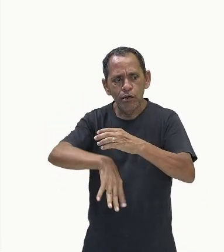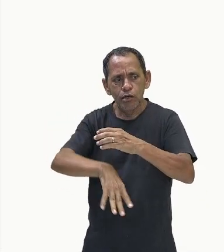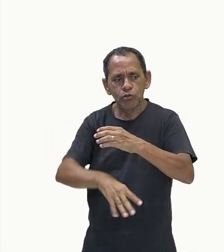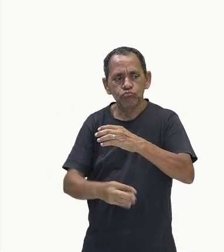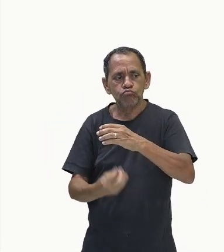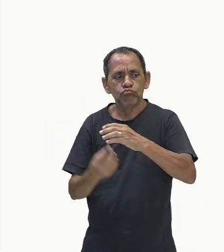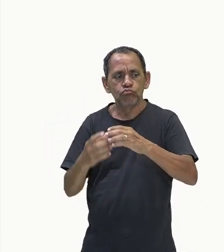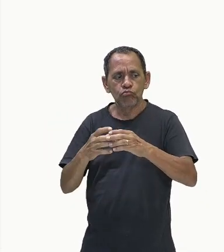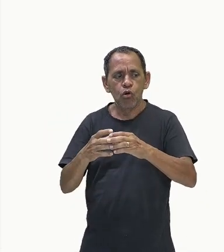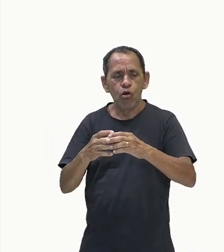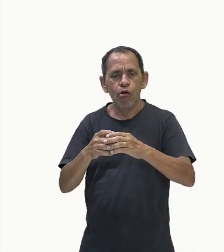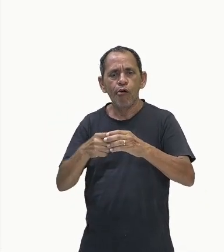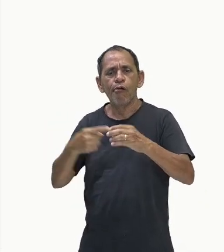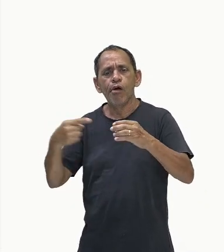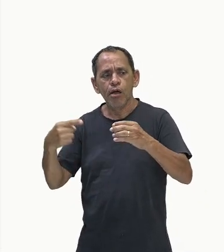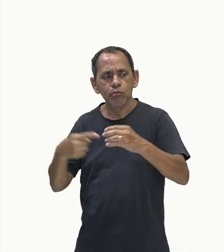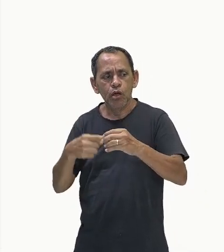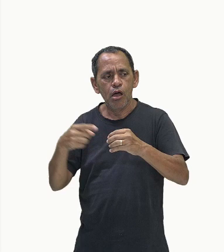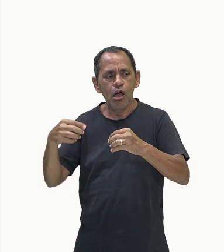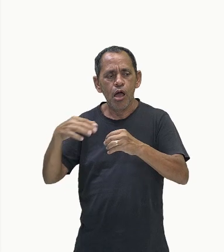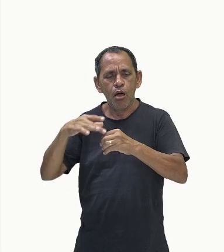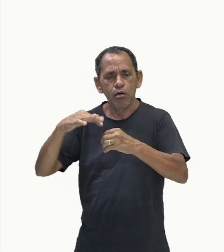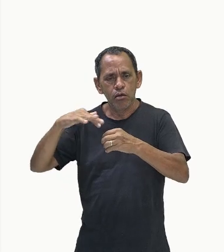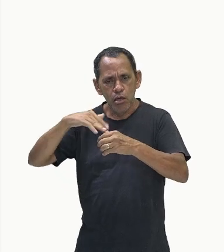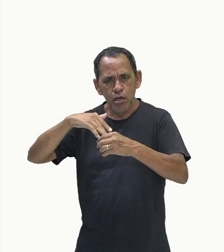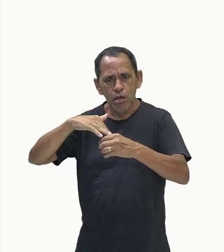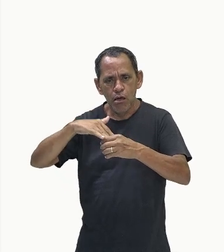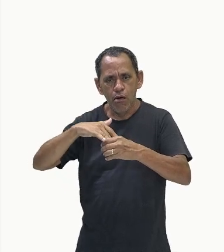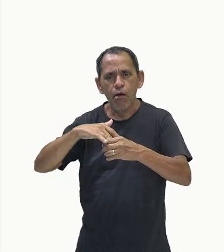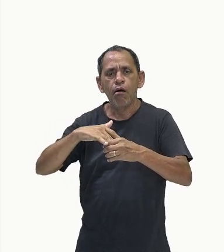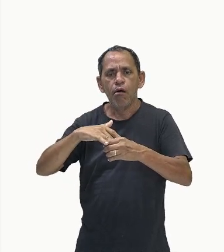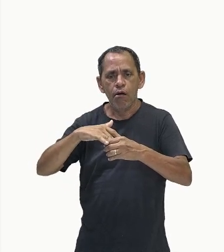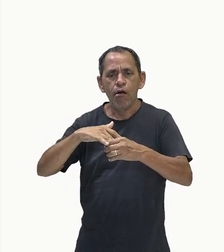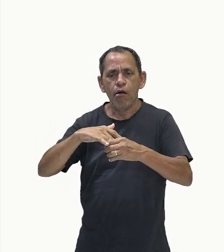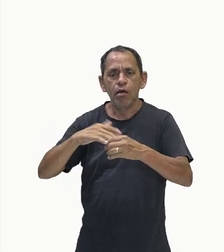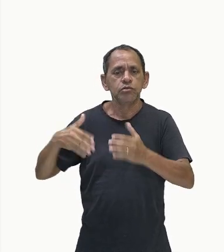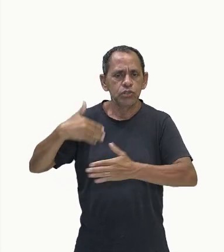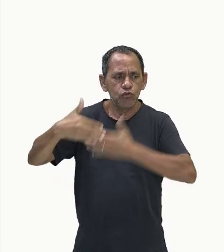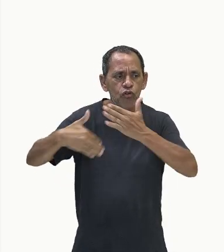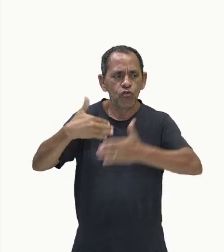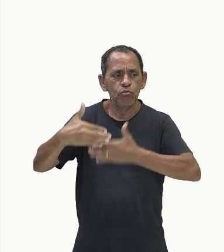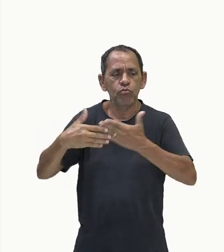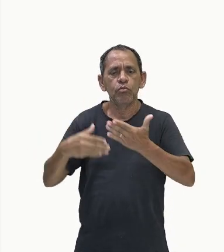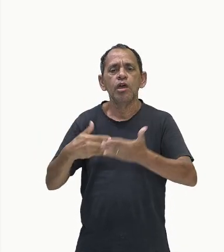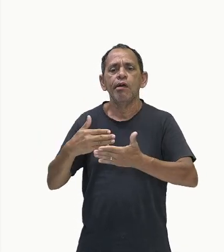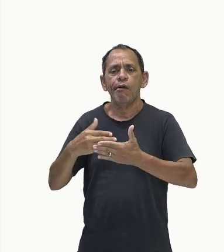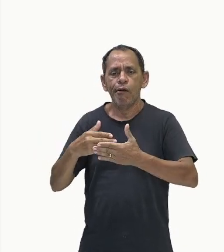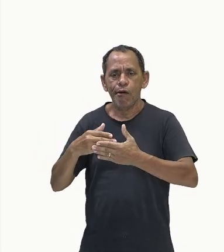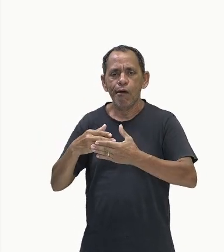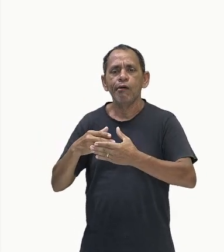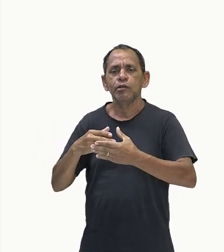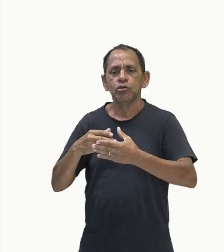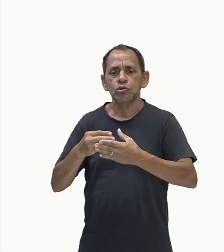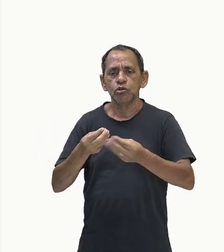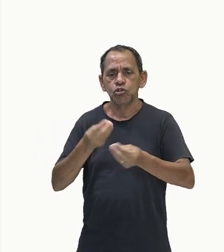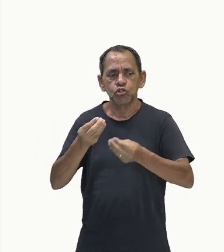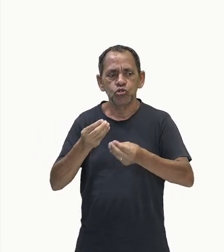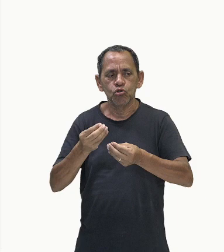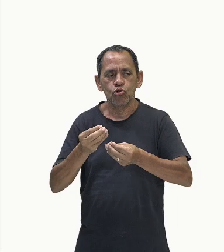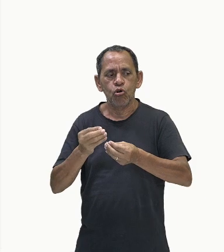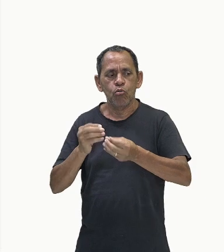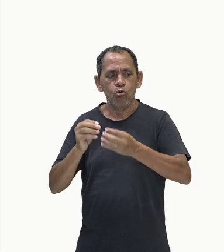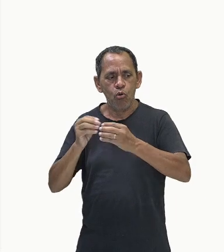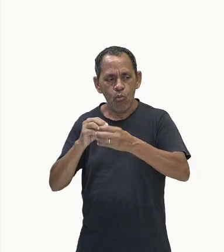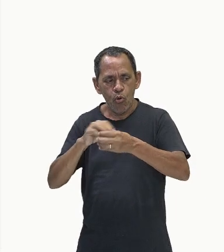tá? Para que a partir daí ocorra o desenvolvimento, né, embrionário daquela